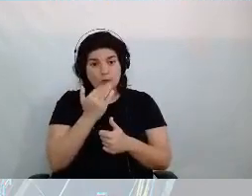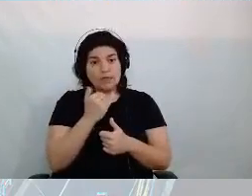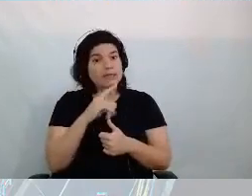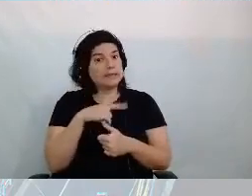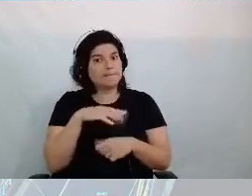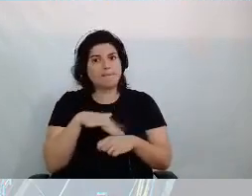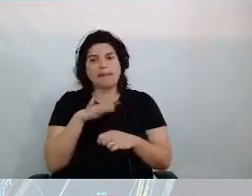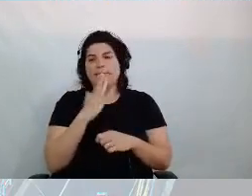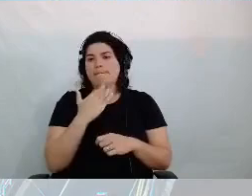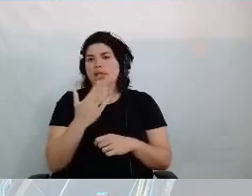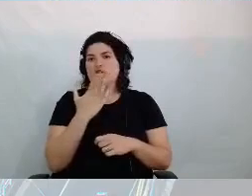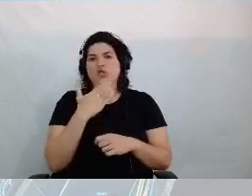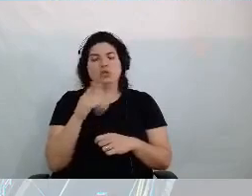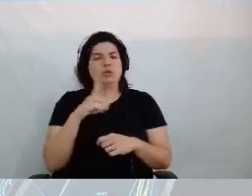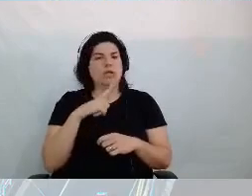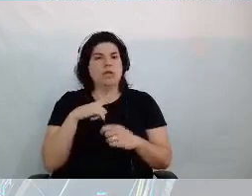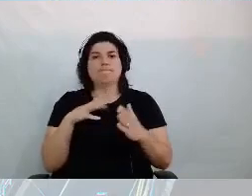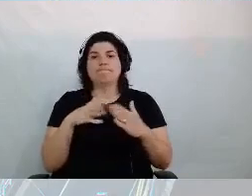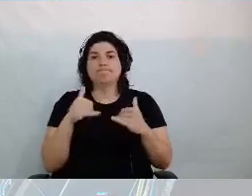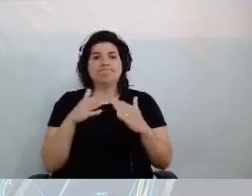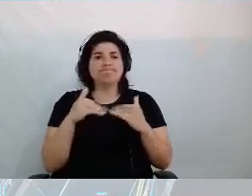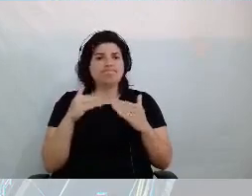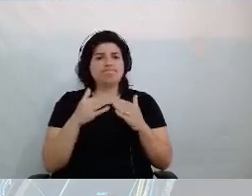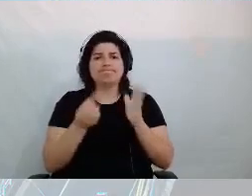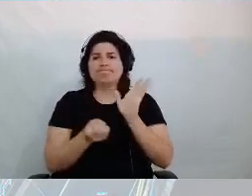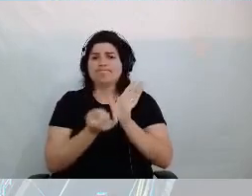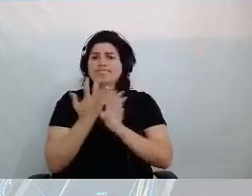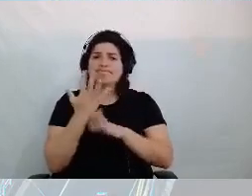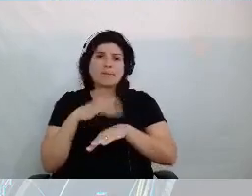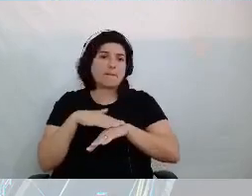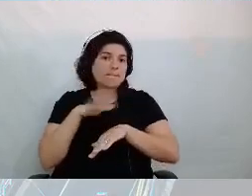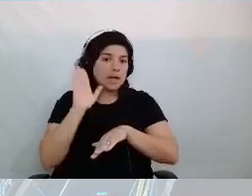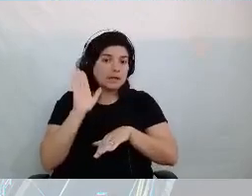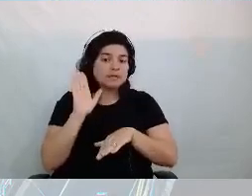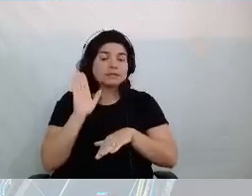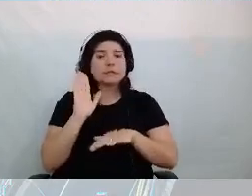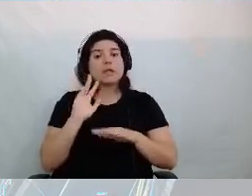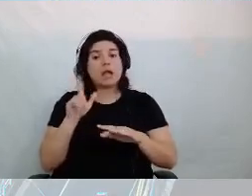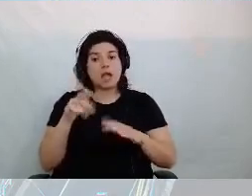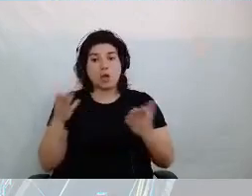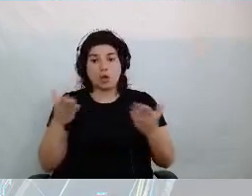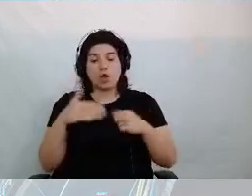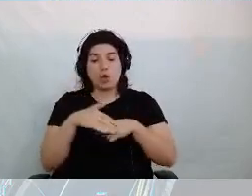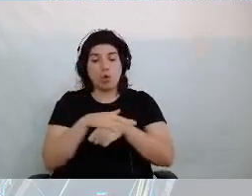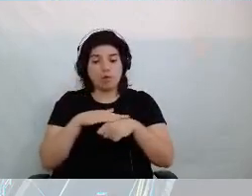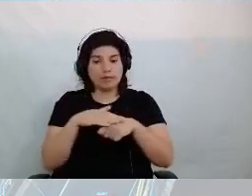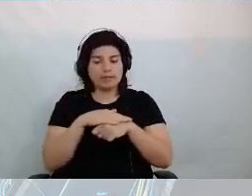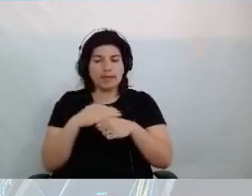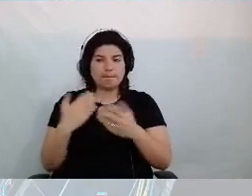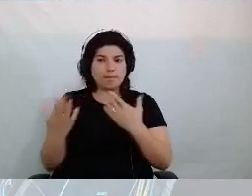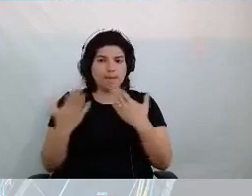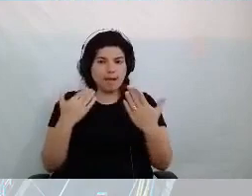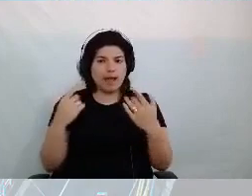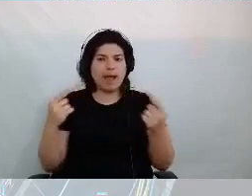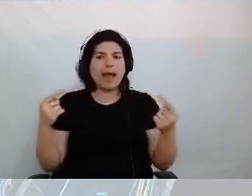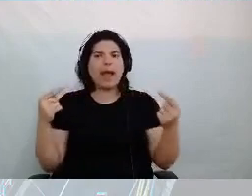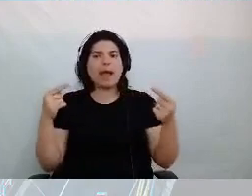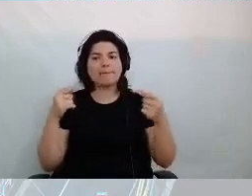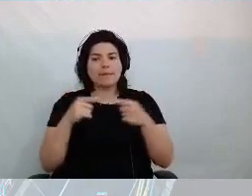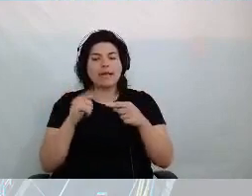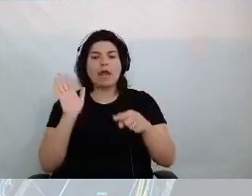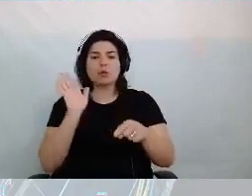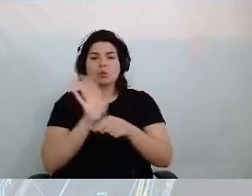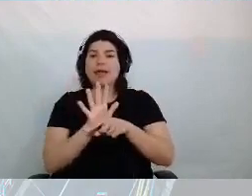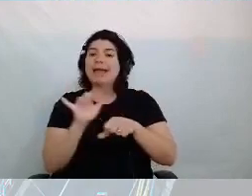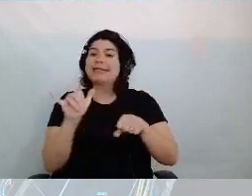mais requisições. E tudo isso que a gente vai conversar nesse alinhamento vão ser insumos para a nossa estratégia.